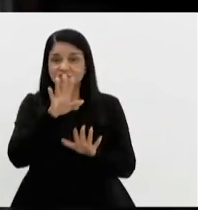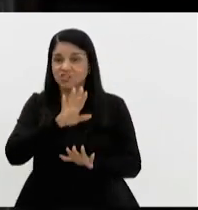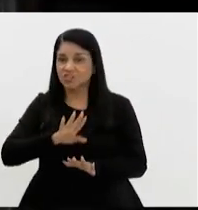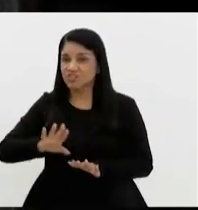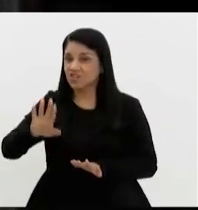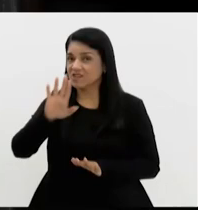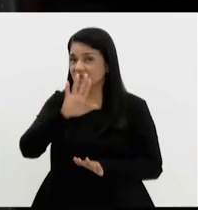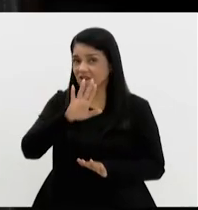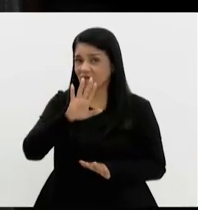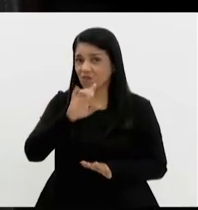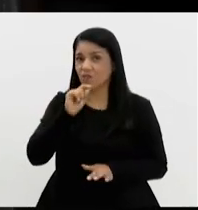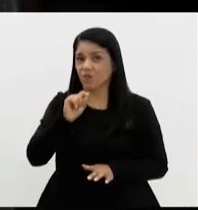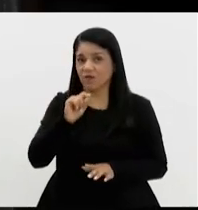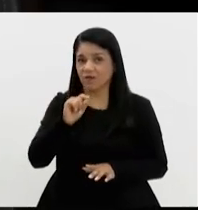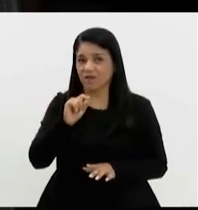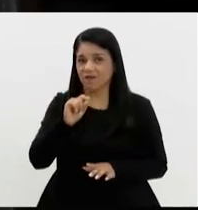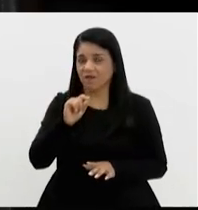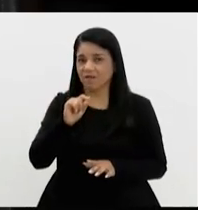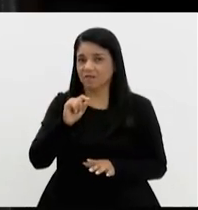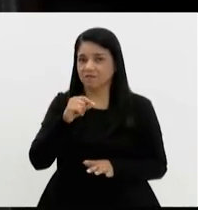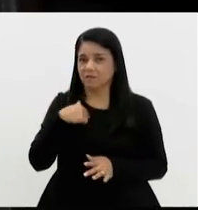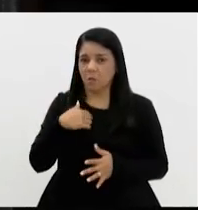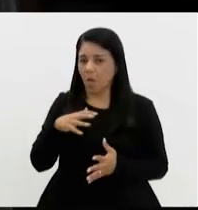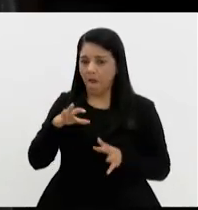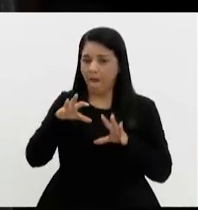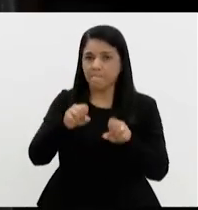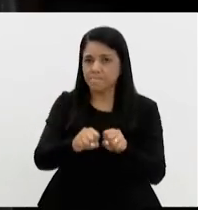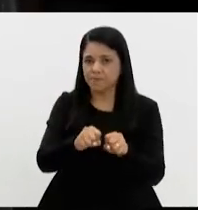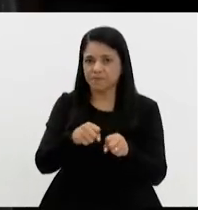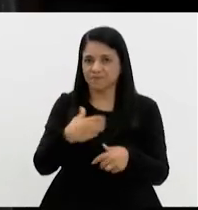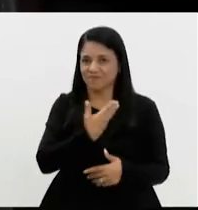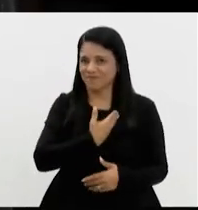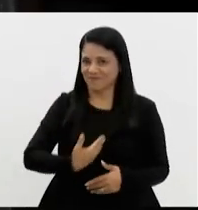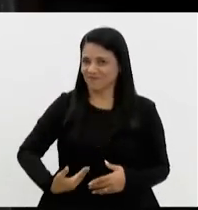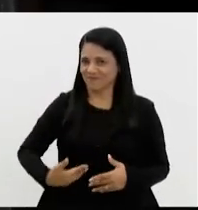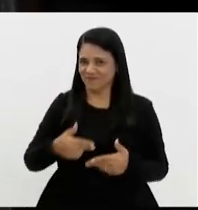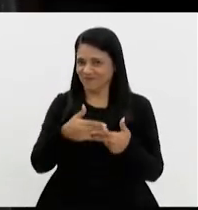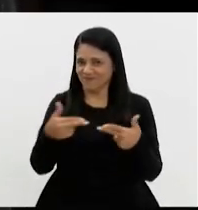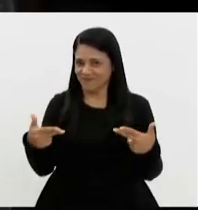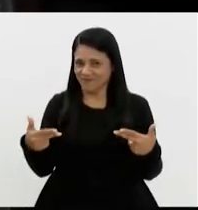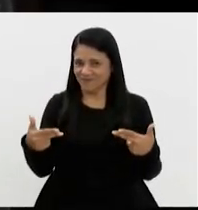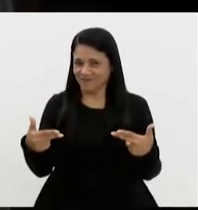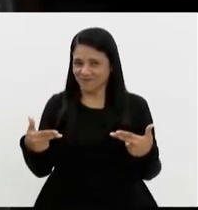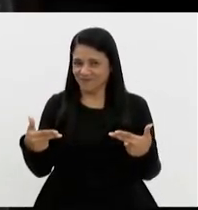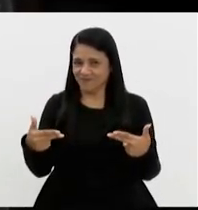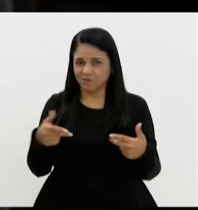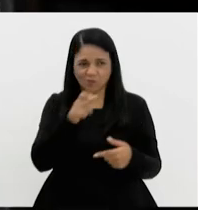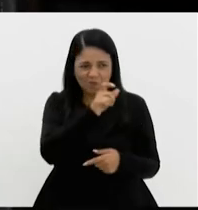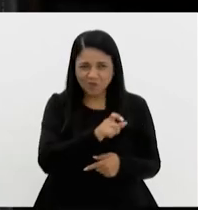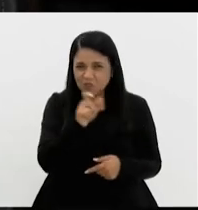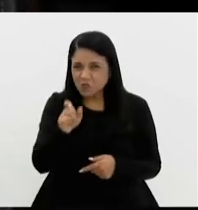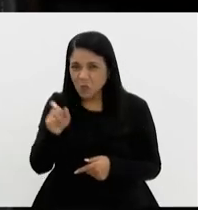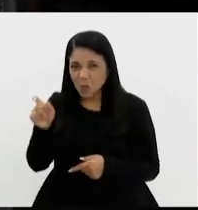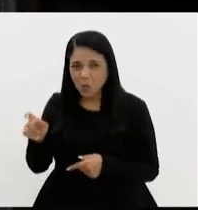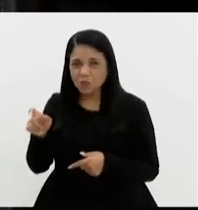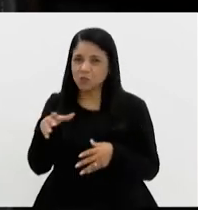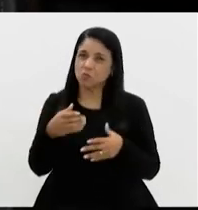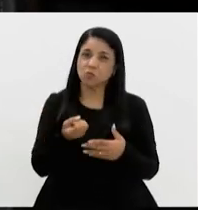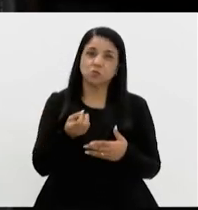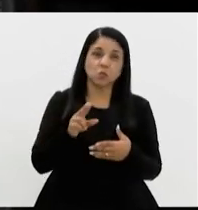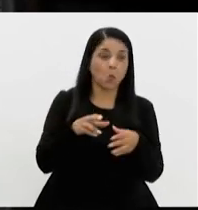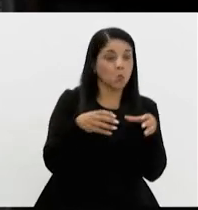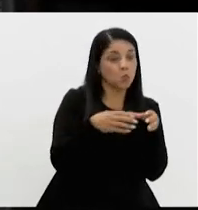é possível a apropriação do bem público por determinadas pessoas por determinados grupos